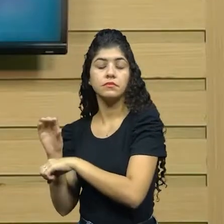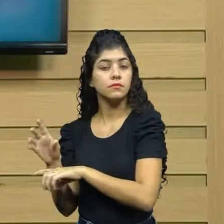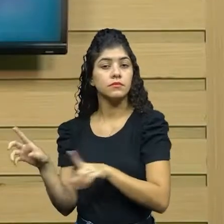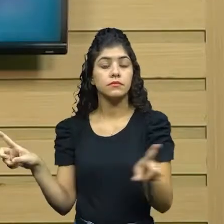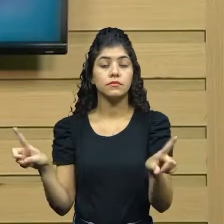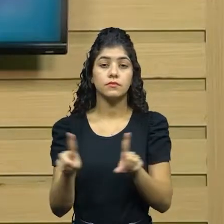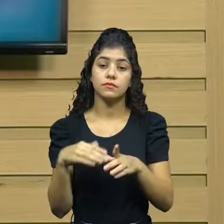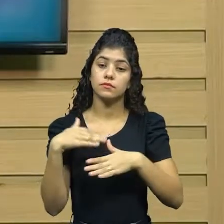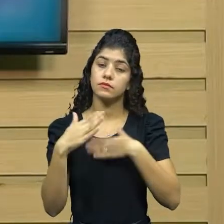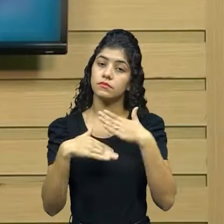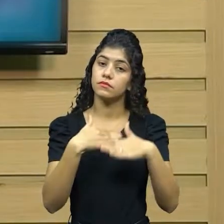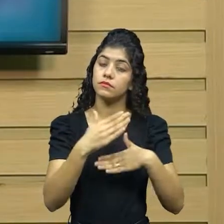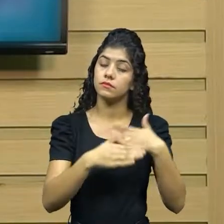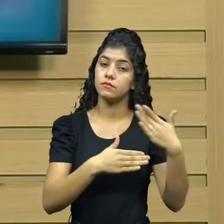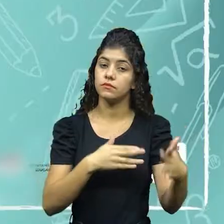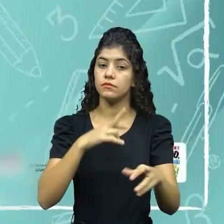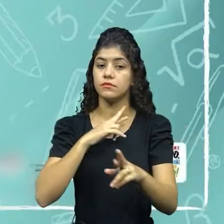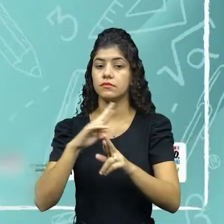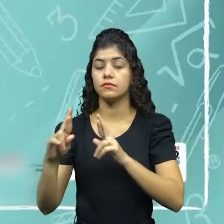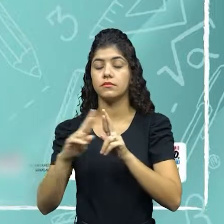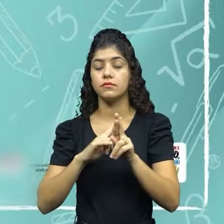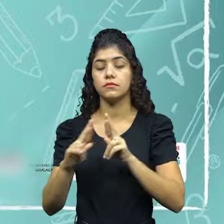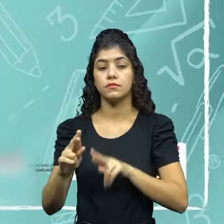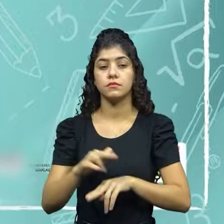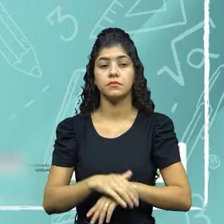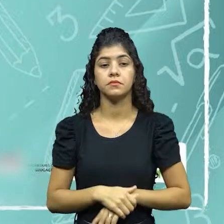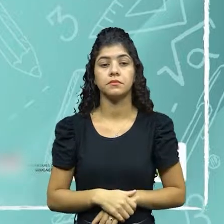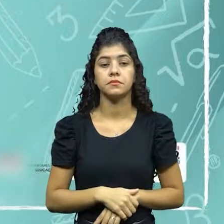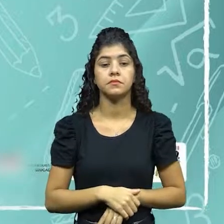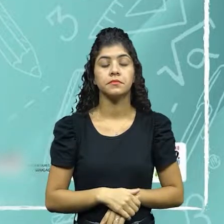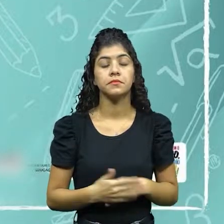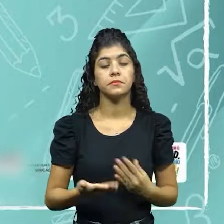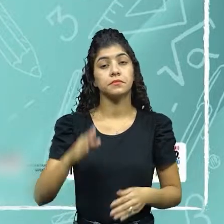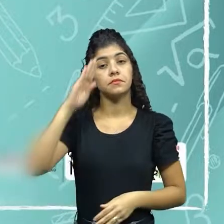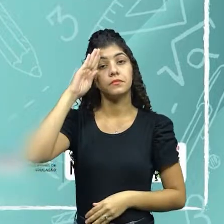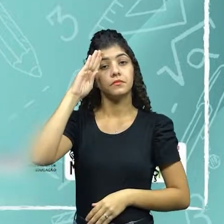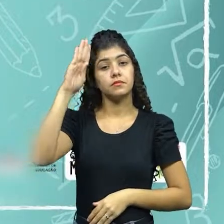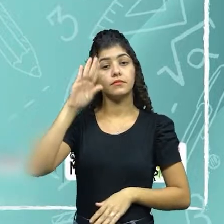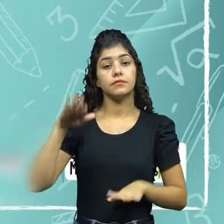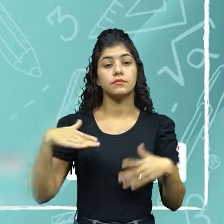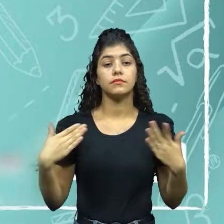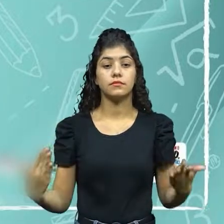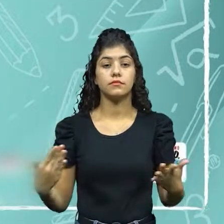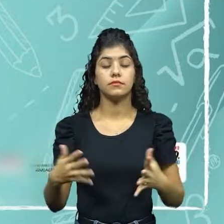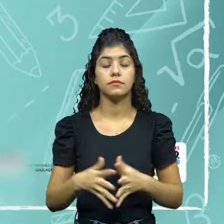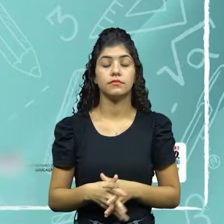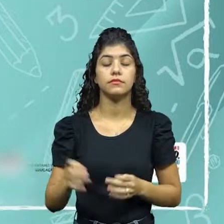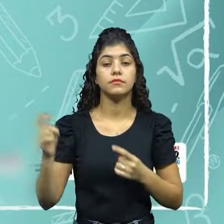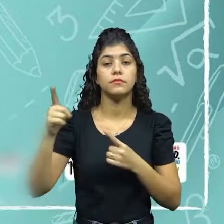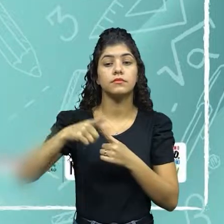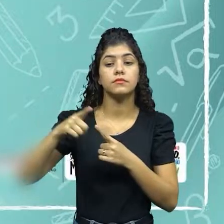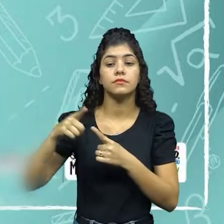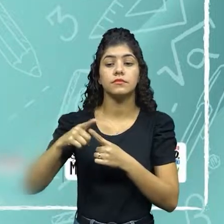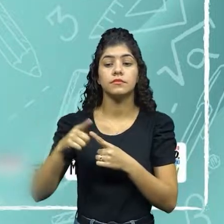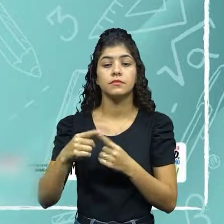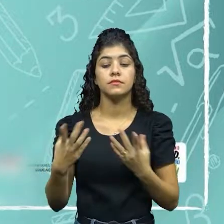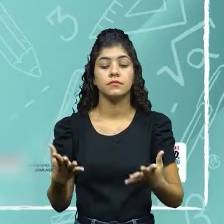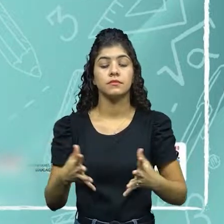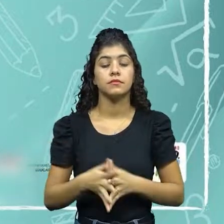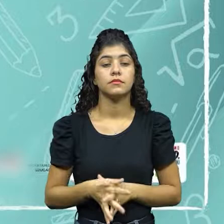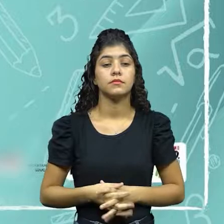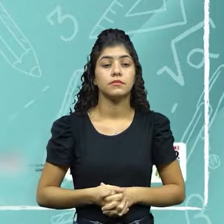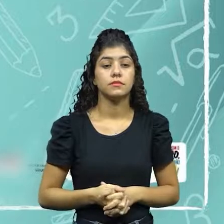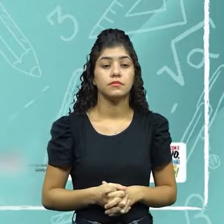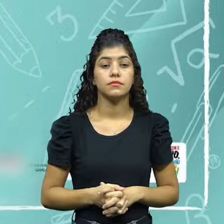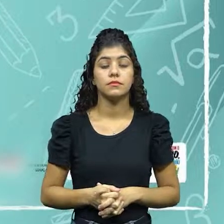de relacionamento. Quais são os principais tipos de marketing? Quais são os tipos